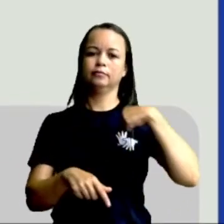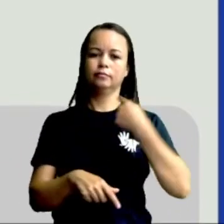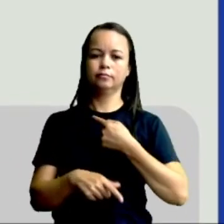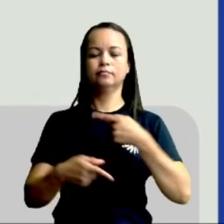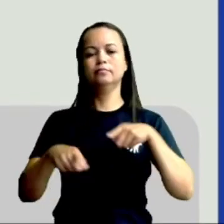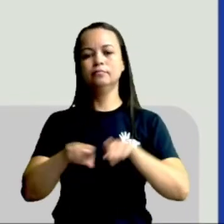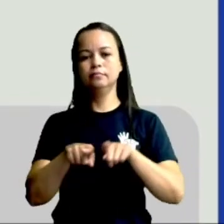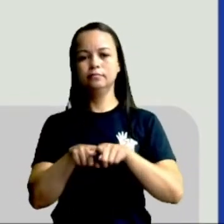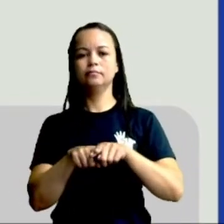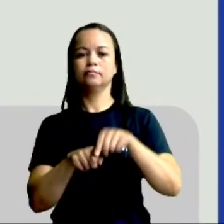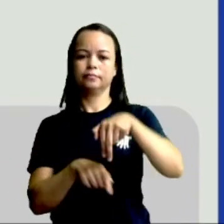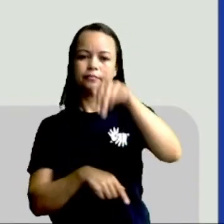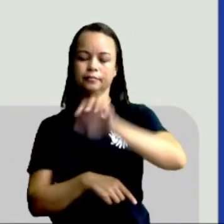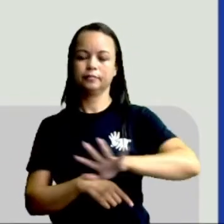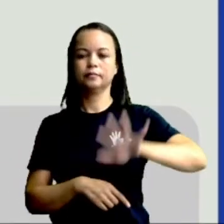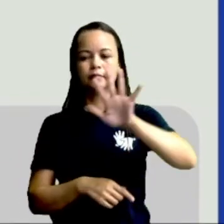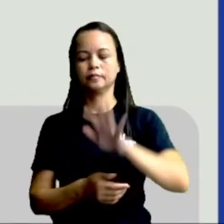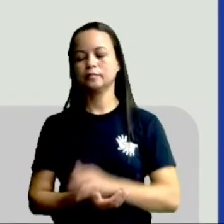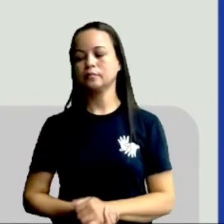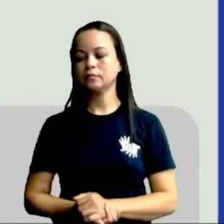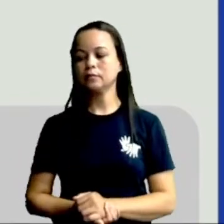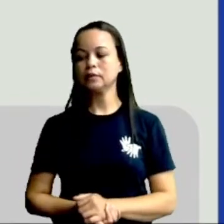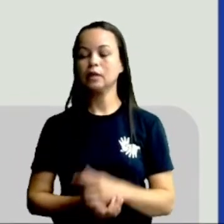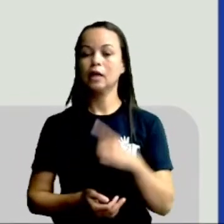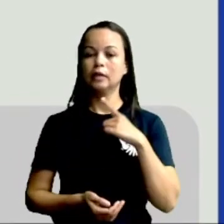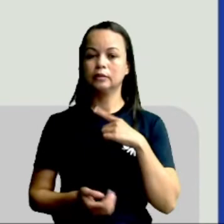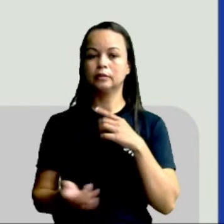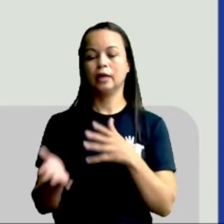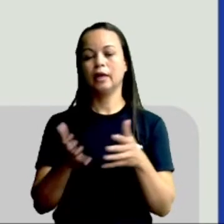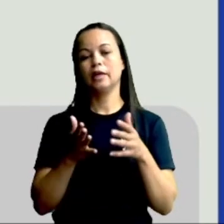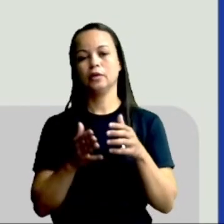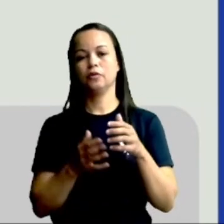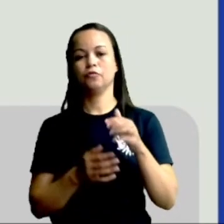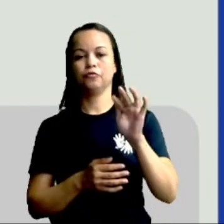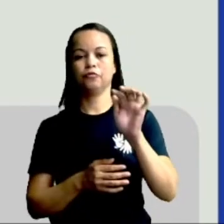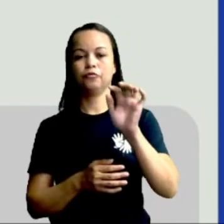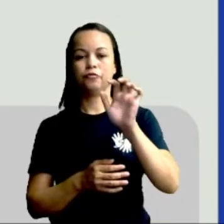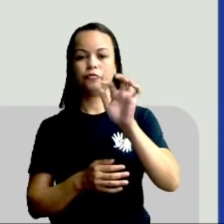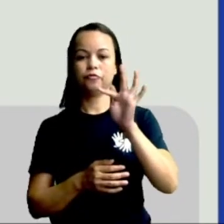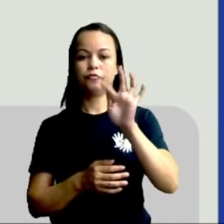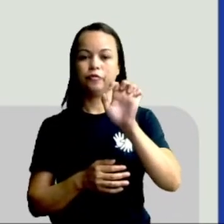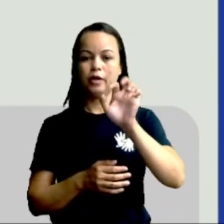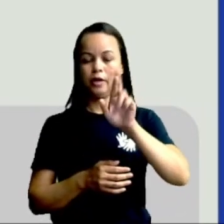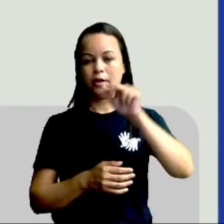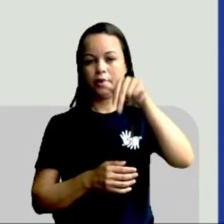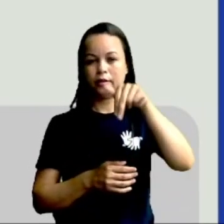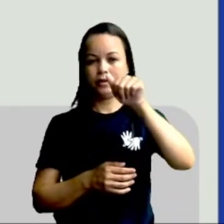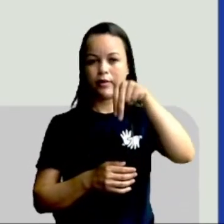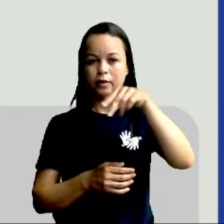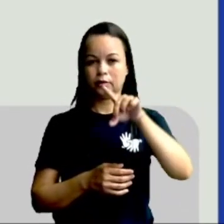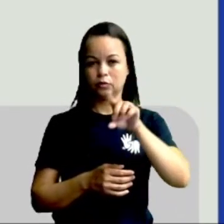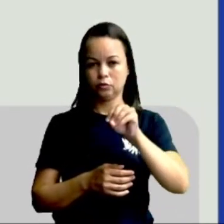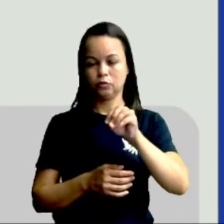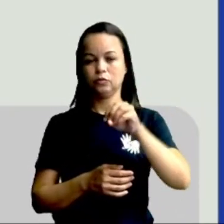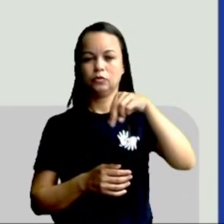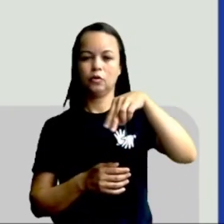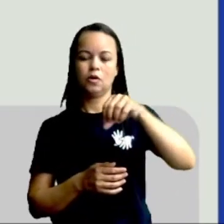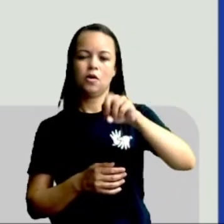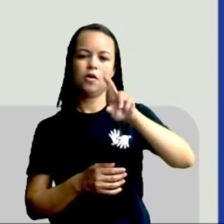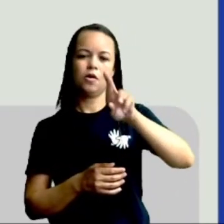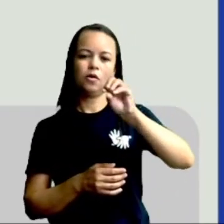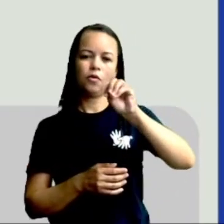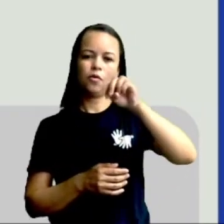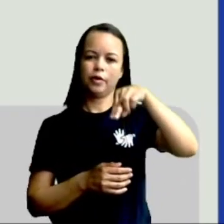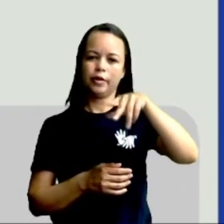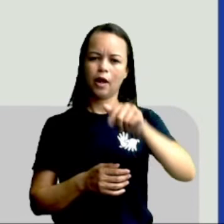Além disso tudo, a gente tem, ó, o arquipélago de Fernando de Noronha, Que é aquelas ilhas belíssimas, que tem aquelas